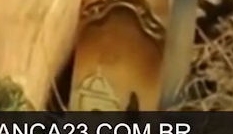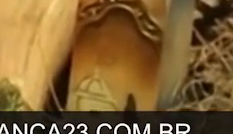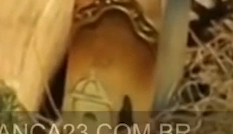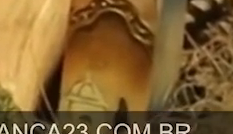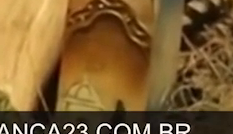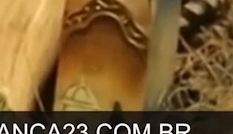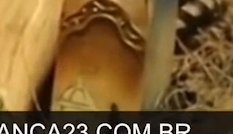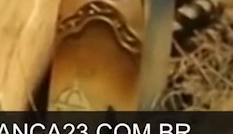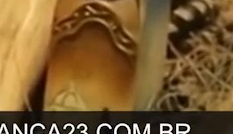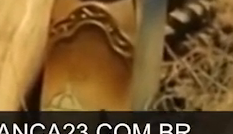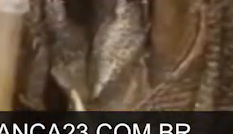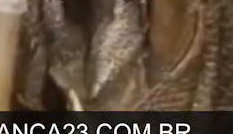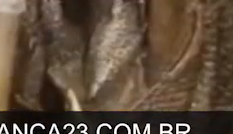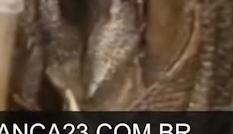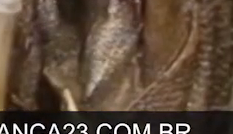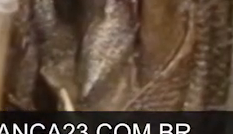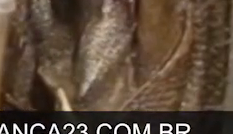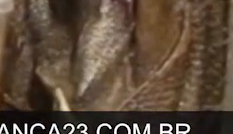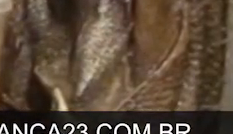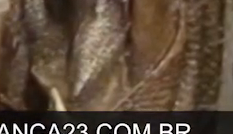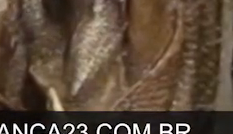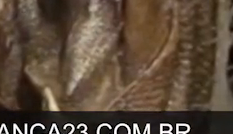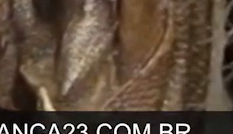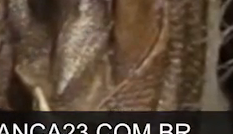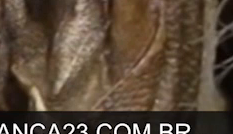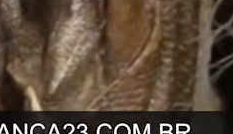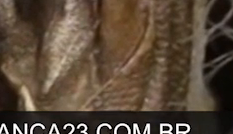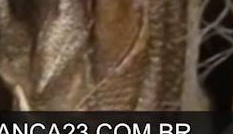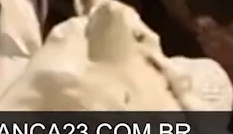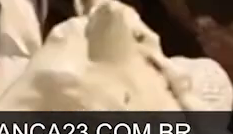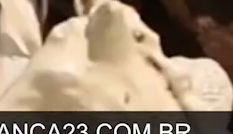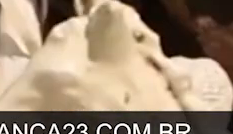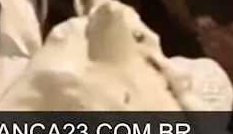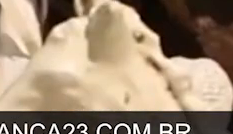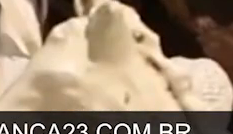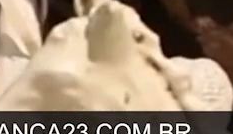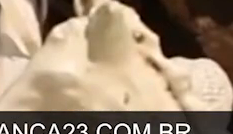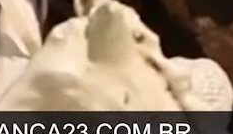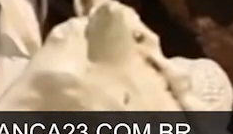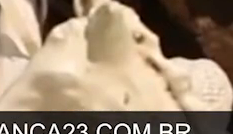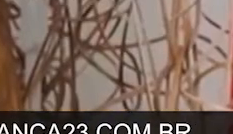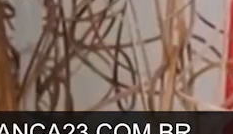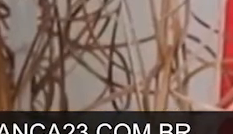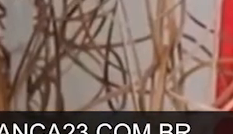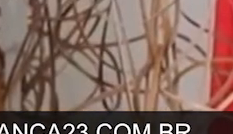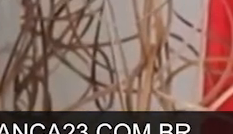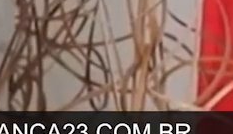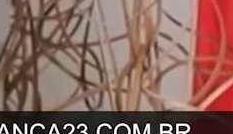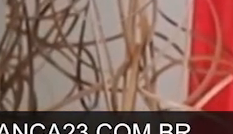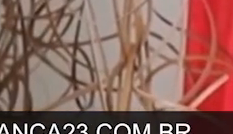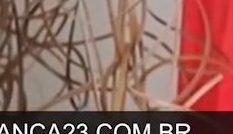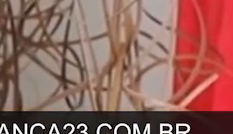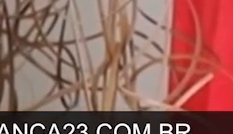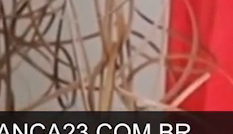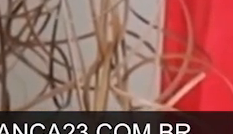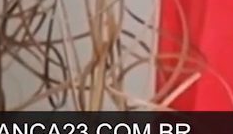essas maravilhas dessas imagens que você acompanha aqui na tela do JR23. Inclusive, essa